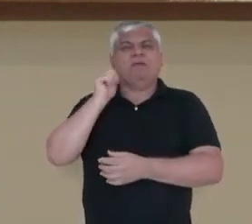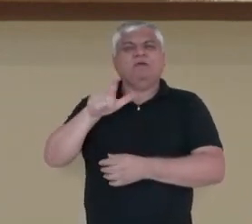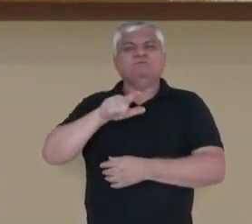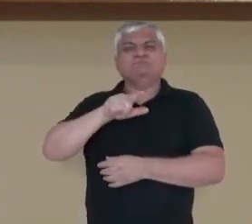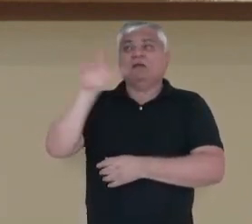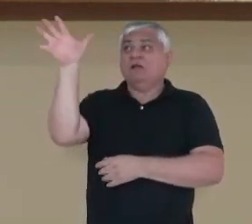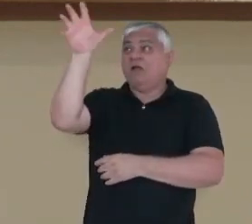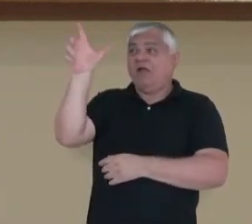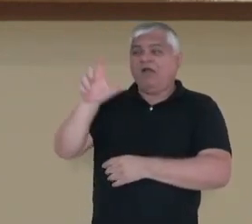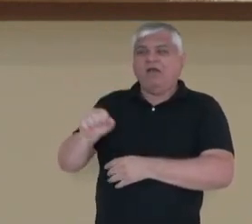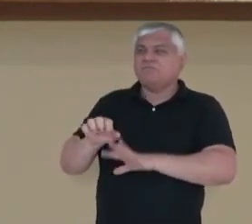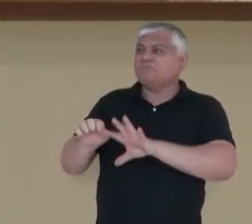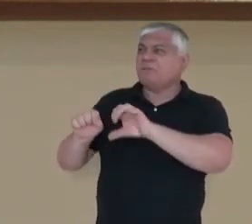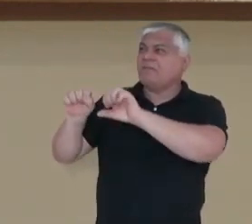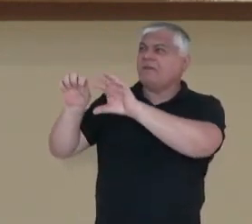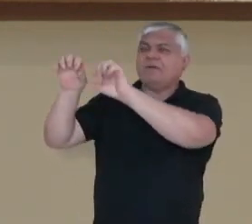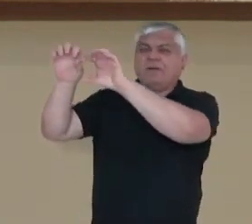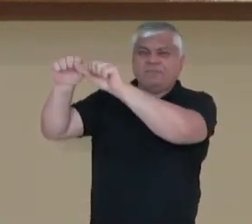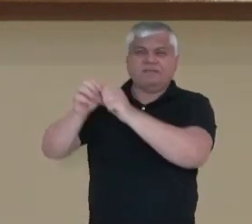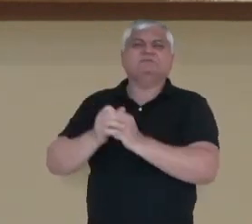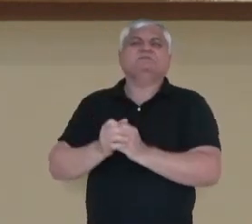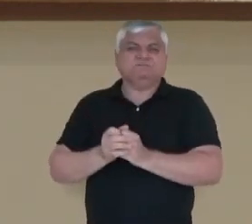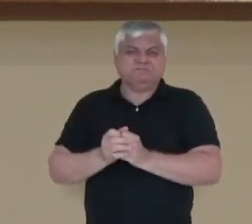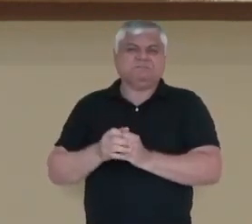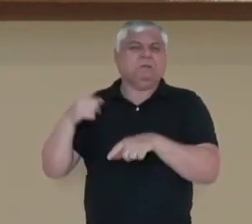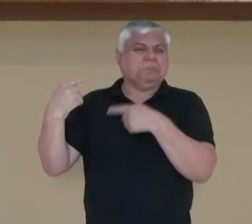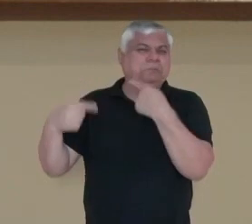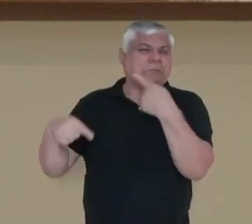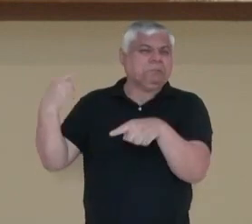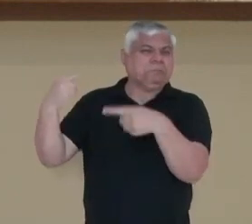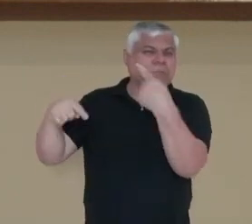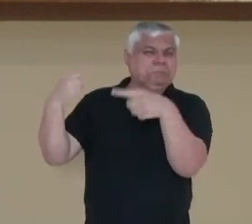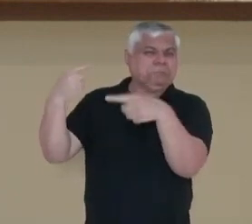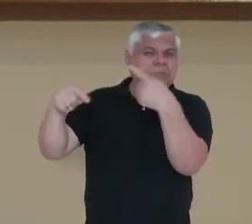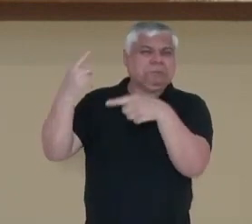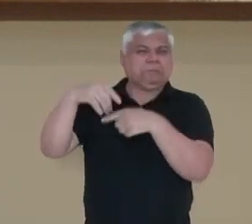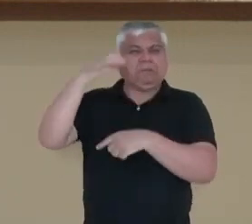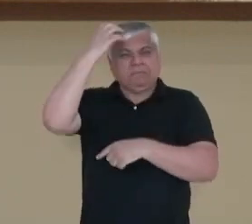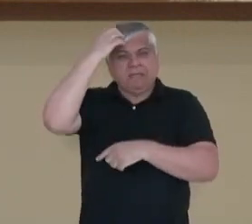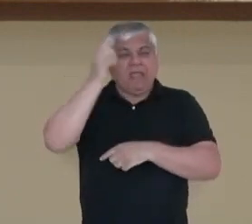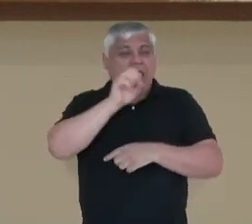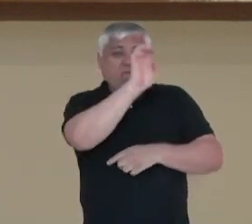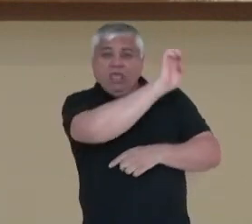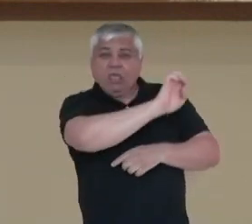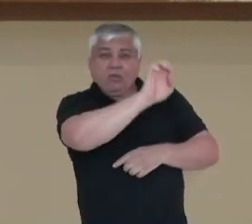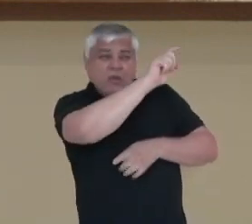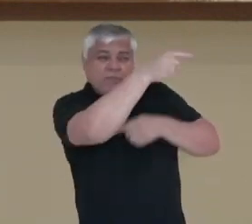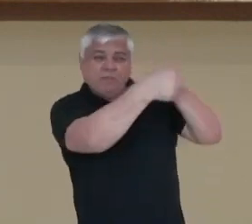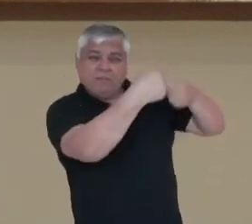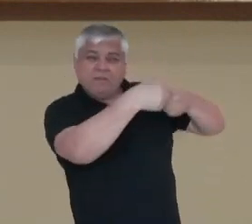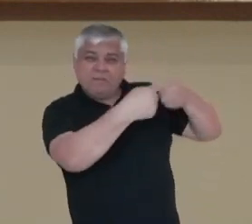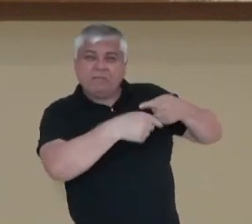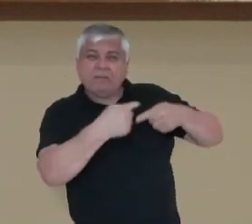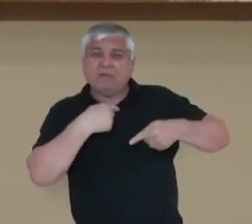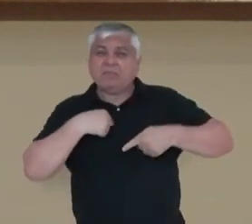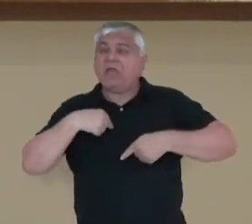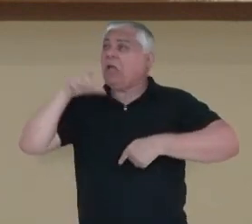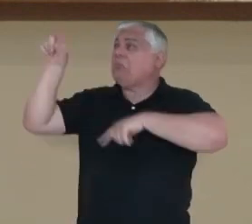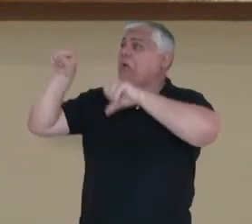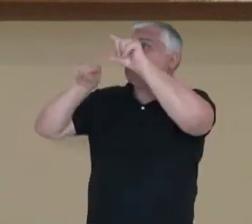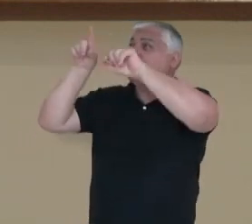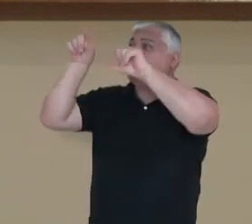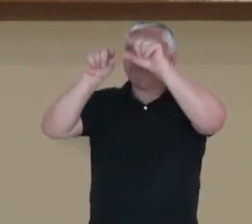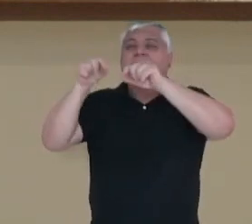continente africano. Dentro da corrida imperialista, as nações europeias determinaram quais eram os territórios que eles iam